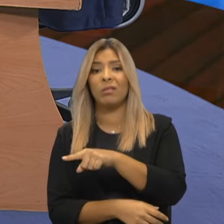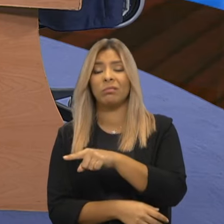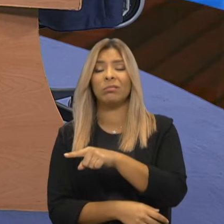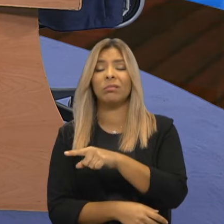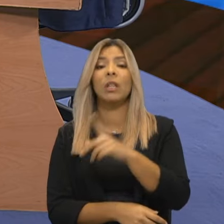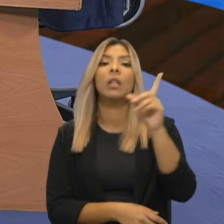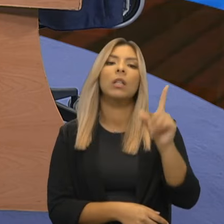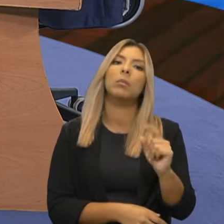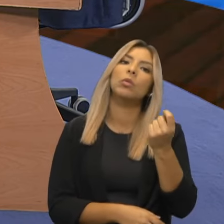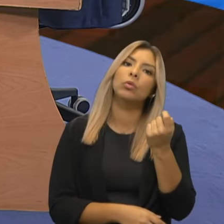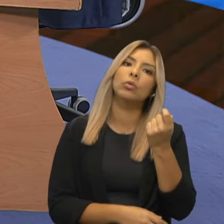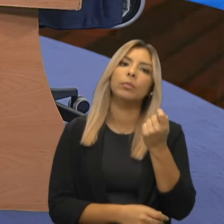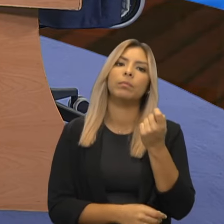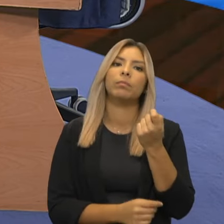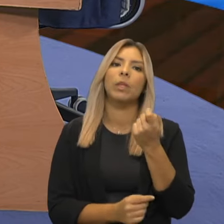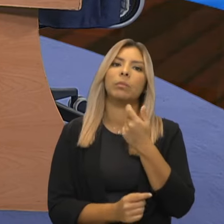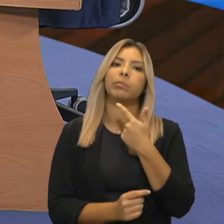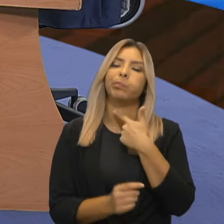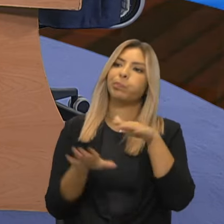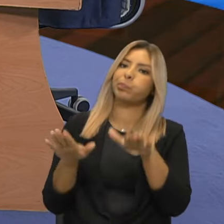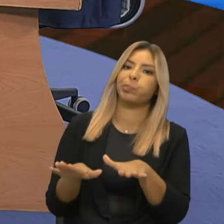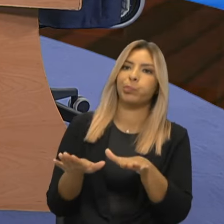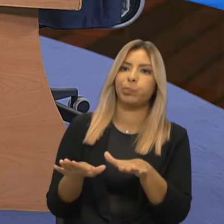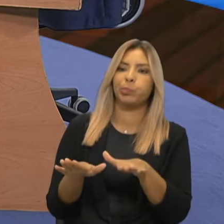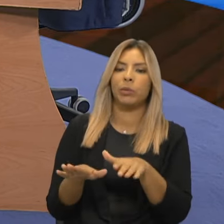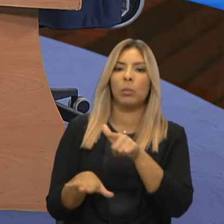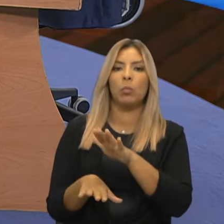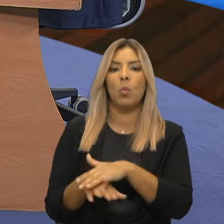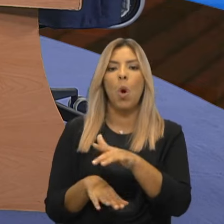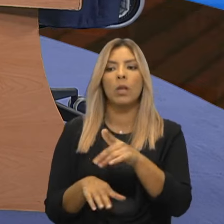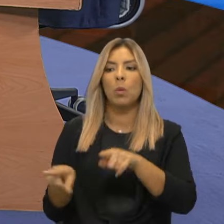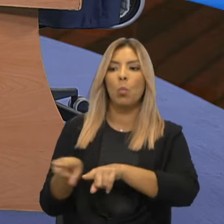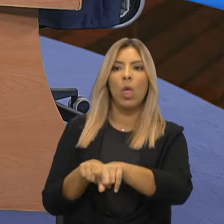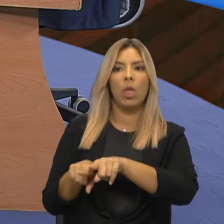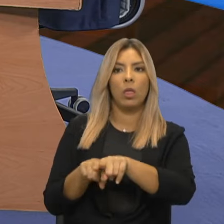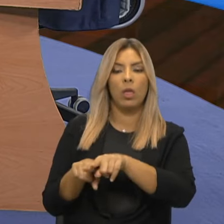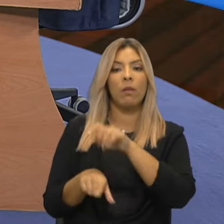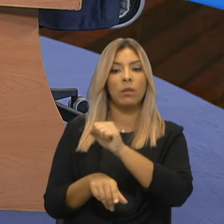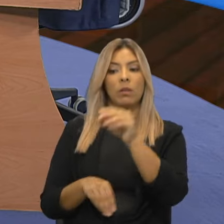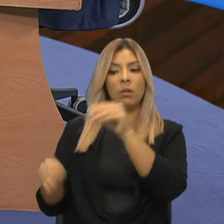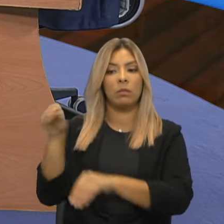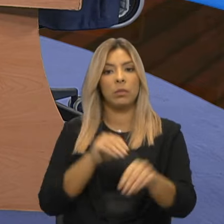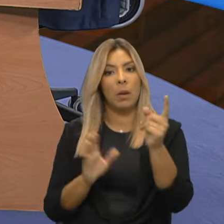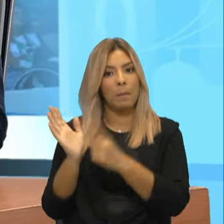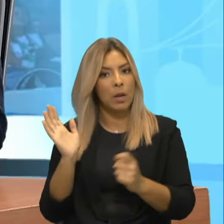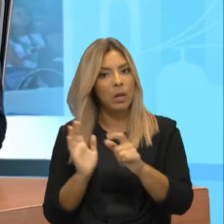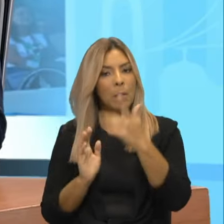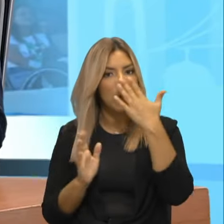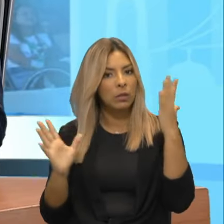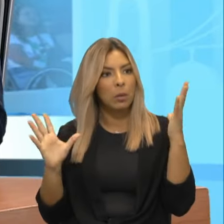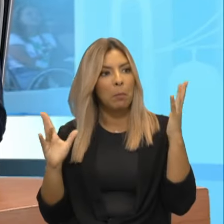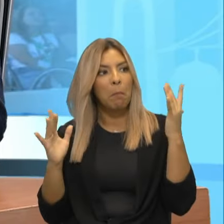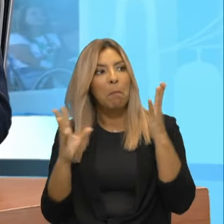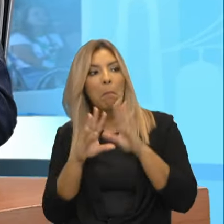também uma espécie de congelamento por causa do ar político, tendo em conta as eleições norte-americanas, que vão agora acontecer em